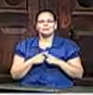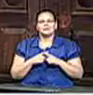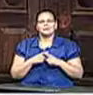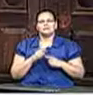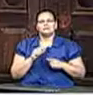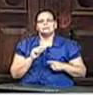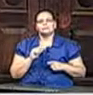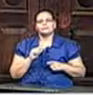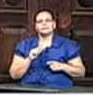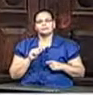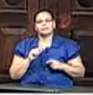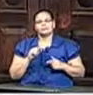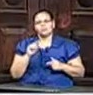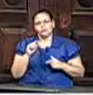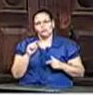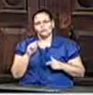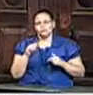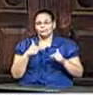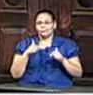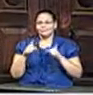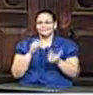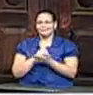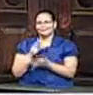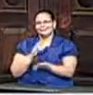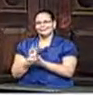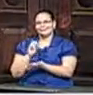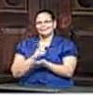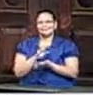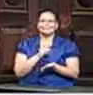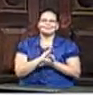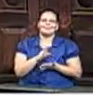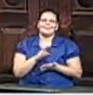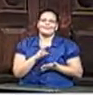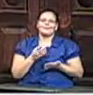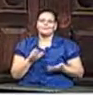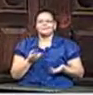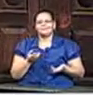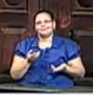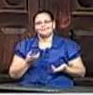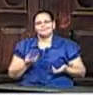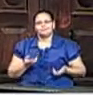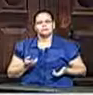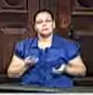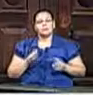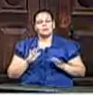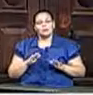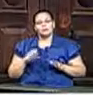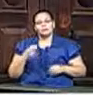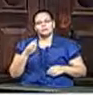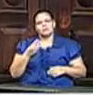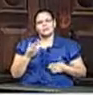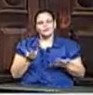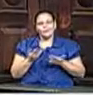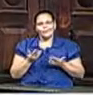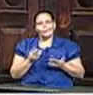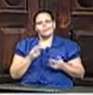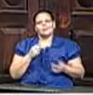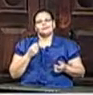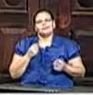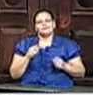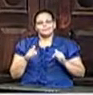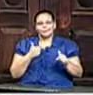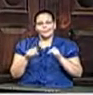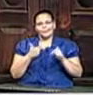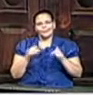em função do desemprego e o desejo de preservação do emprego. A terceirização na atividade